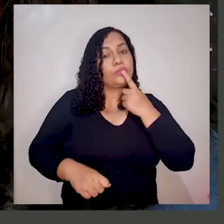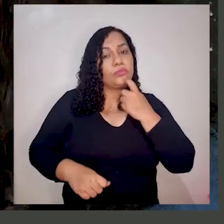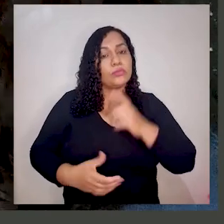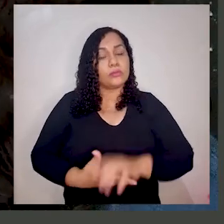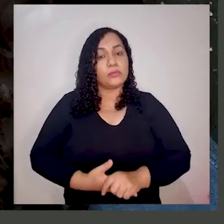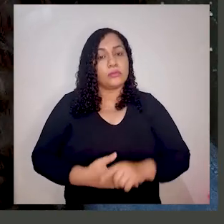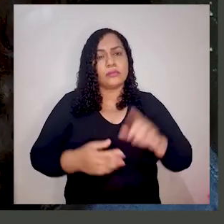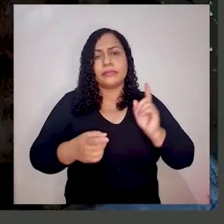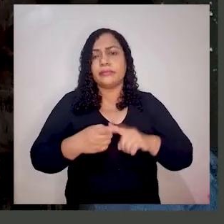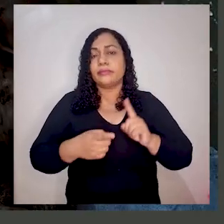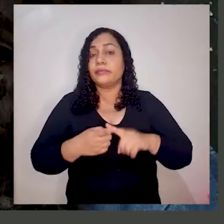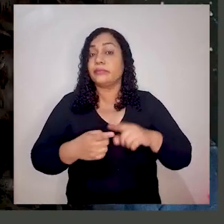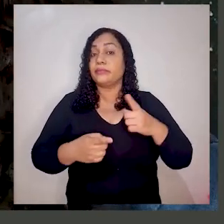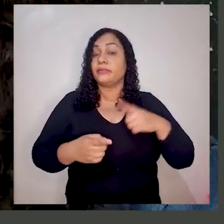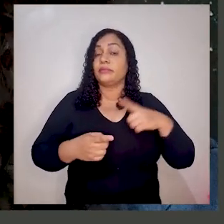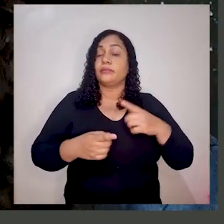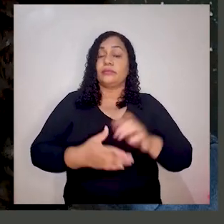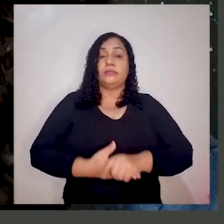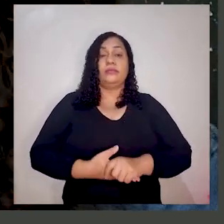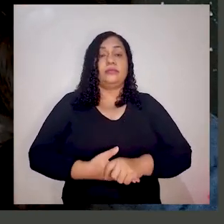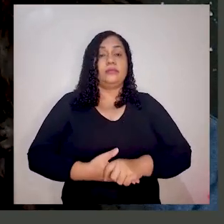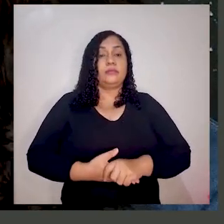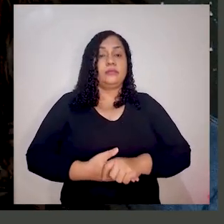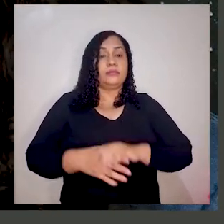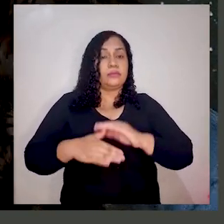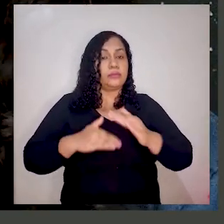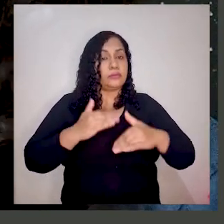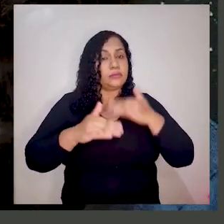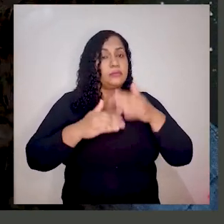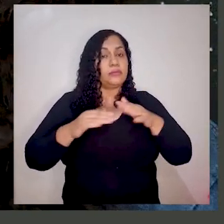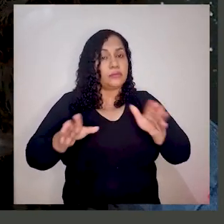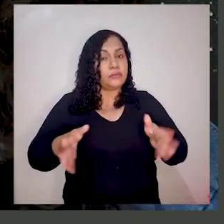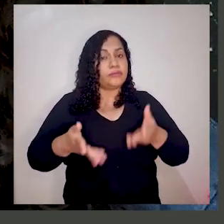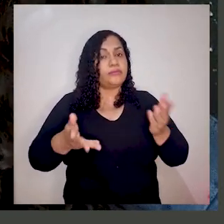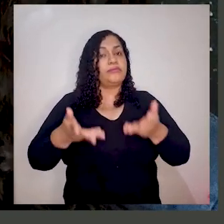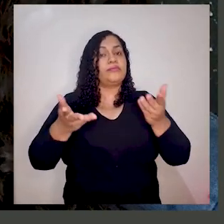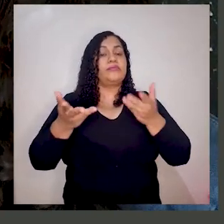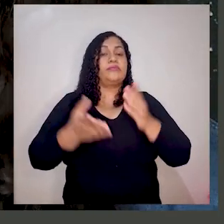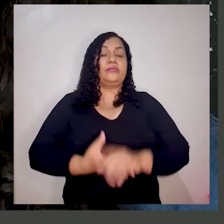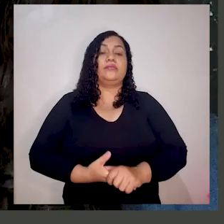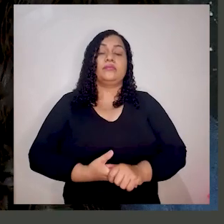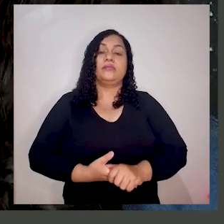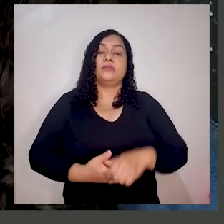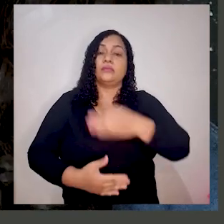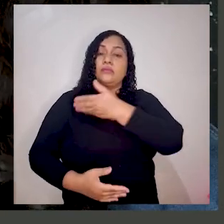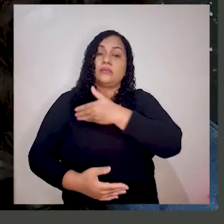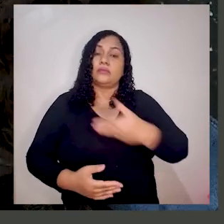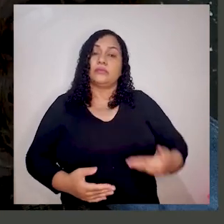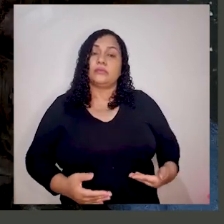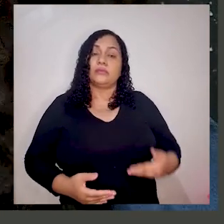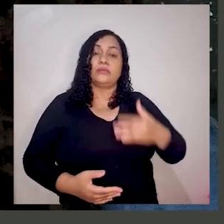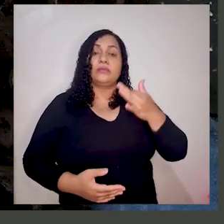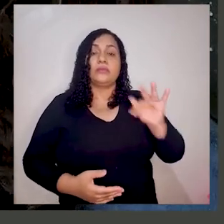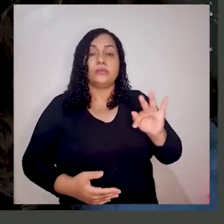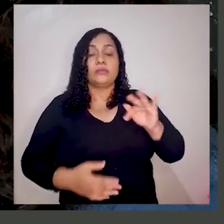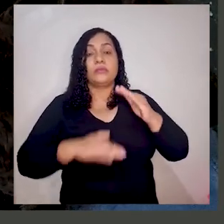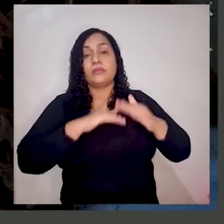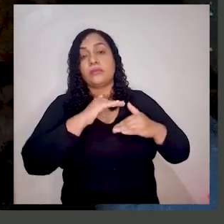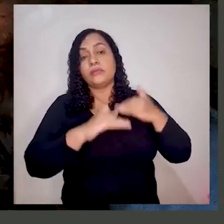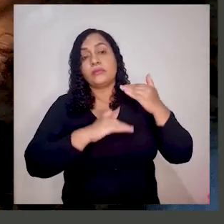Por quê? Pessoal, houve um incentivo do governo federal, né, há muito tempo atrás,